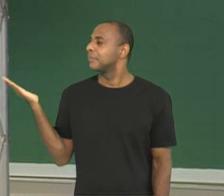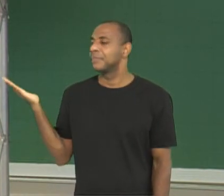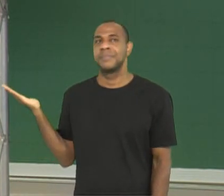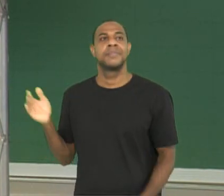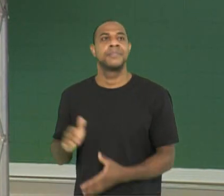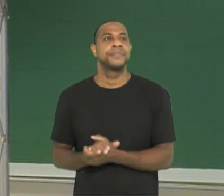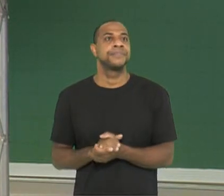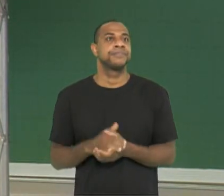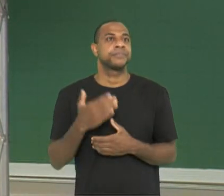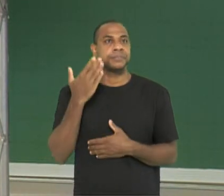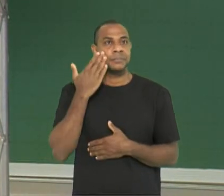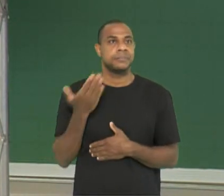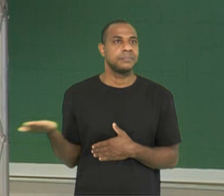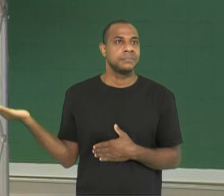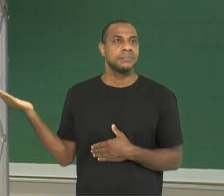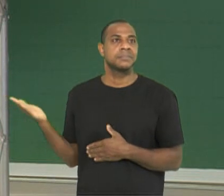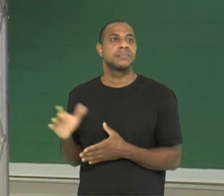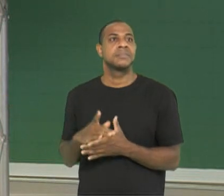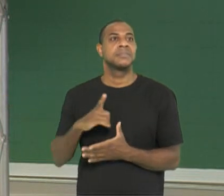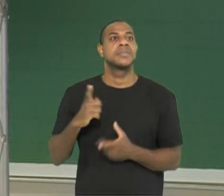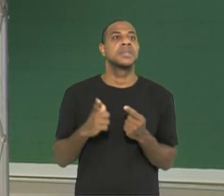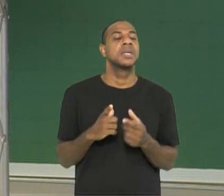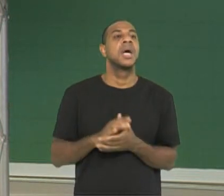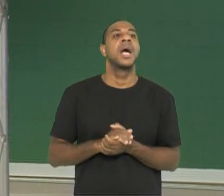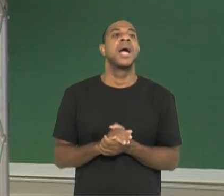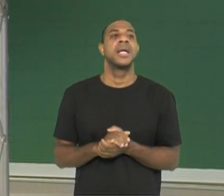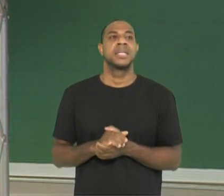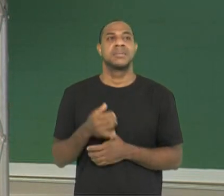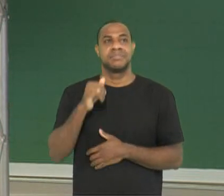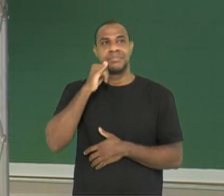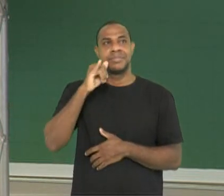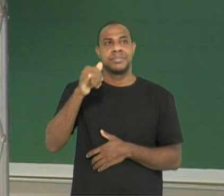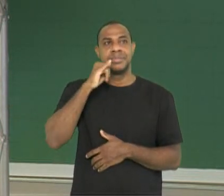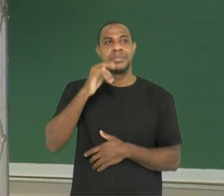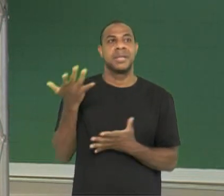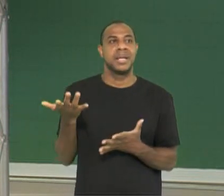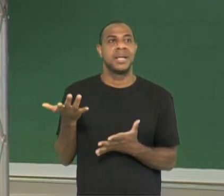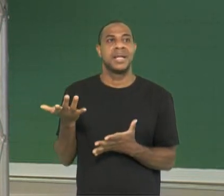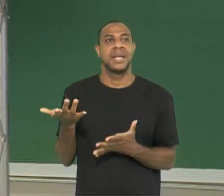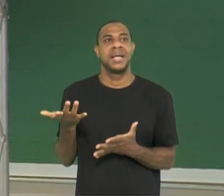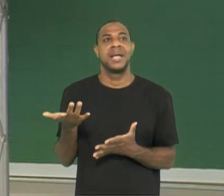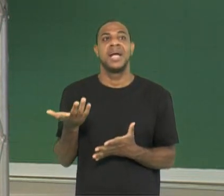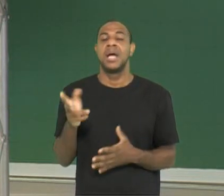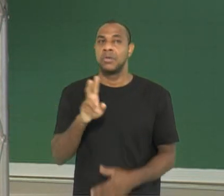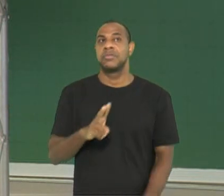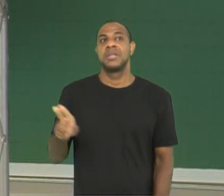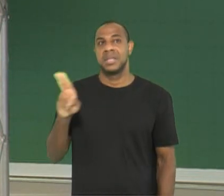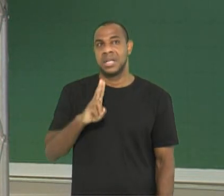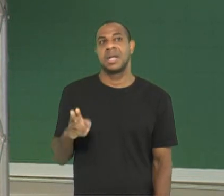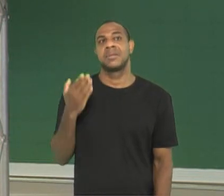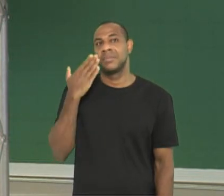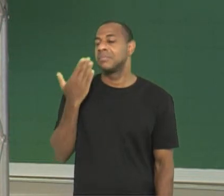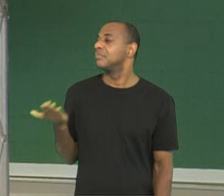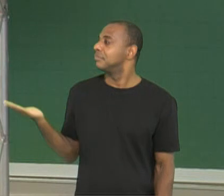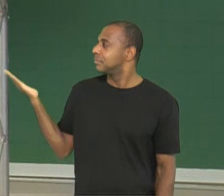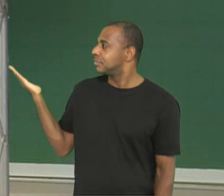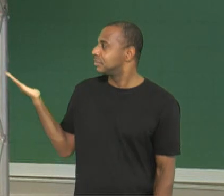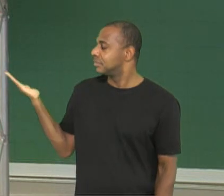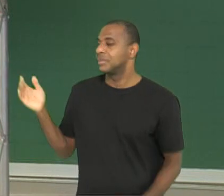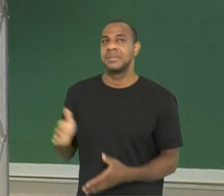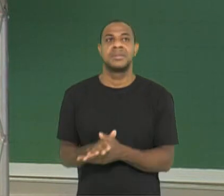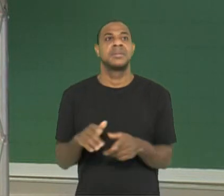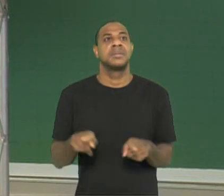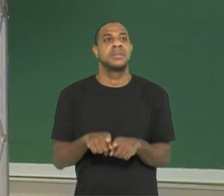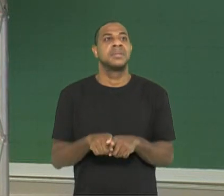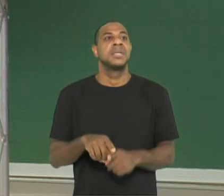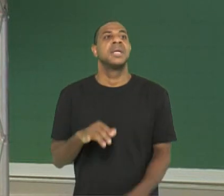potencial hidráulico do estado do Paraná ele é muito utilizado para a produção de eletricidade, como a gente pode destacar a usina